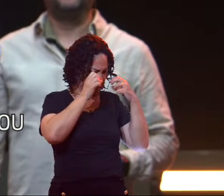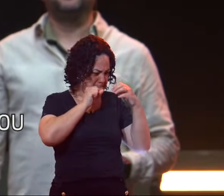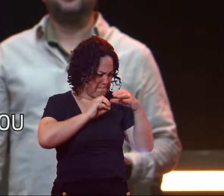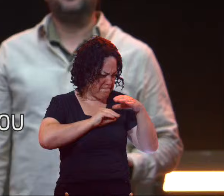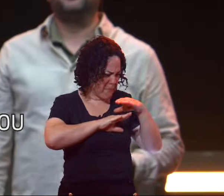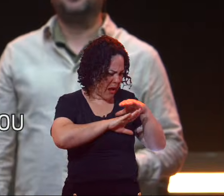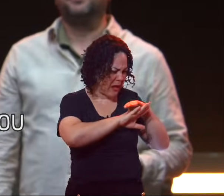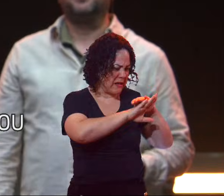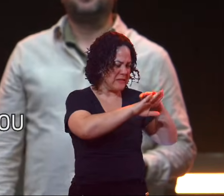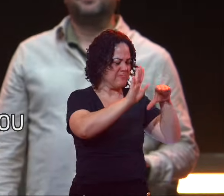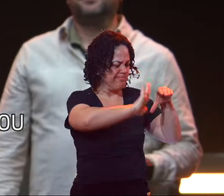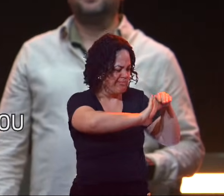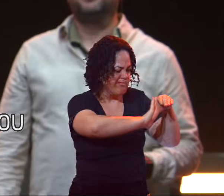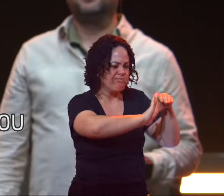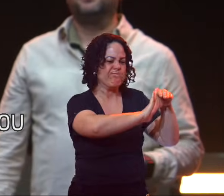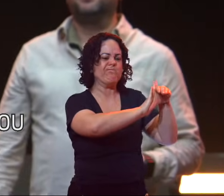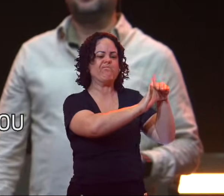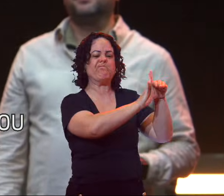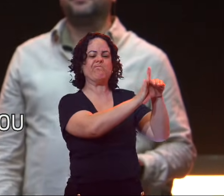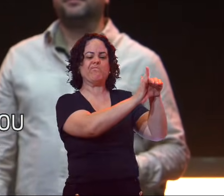sepultou.